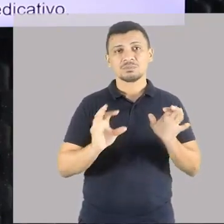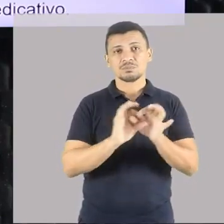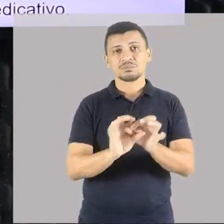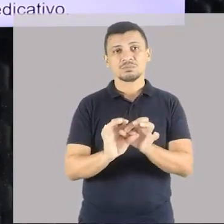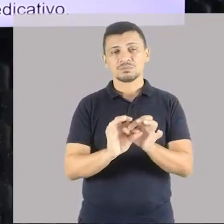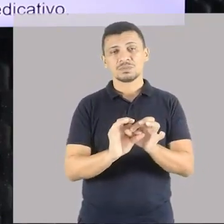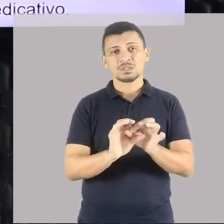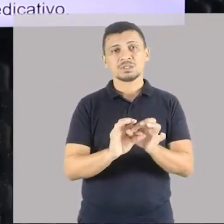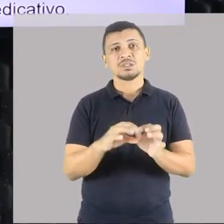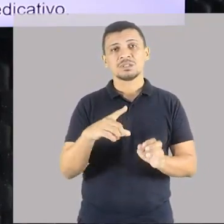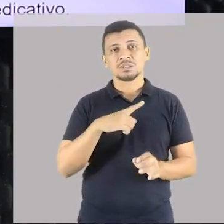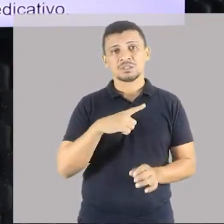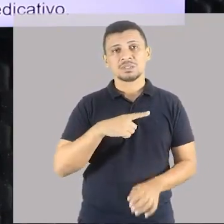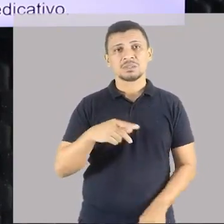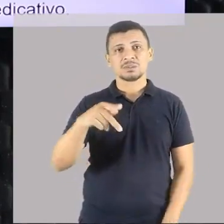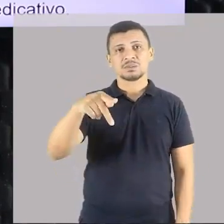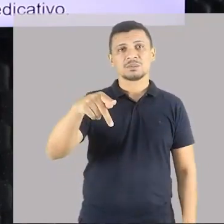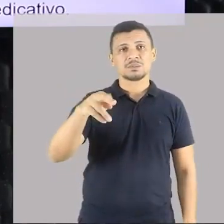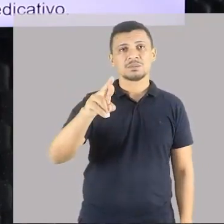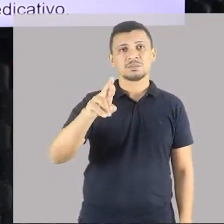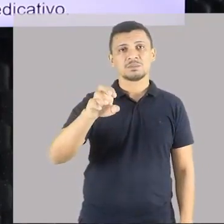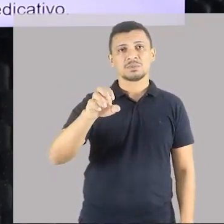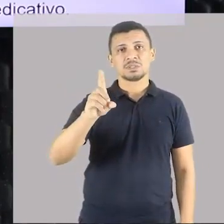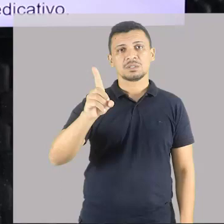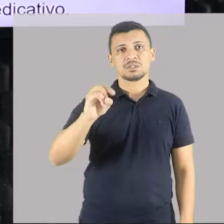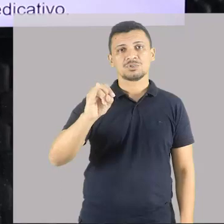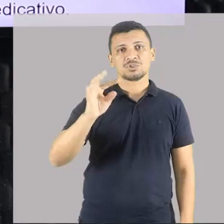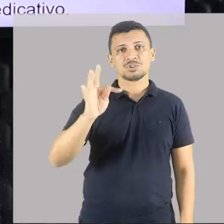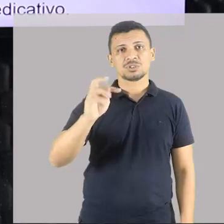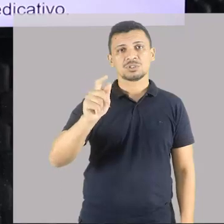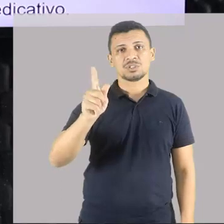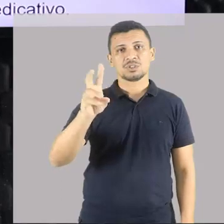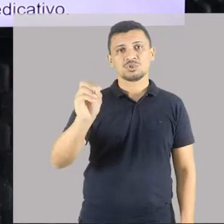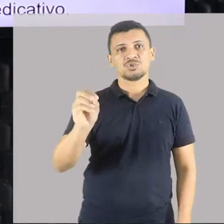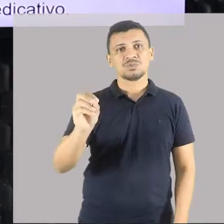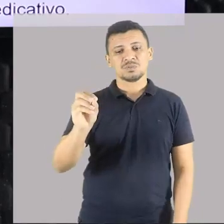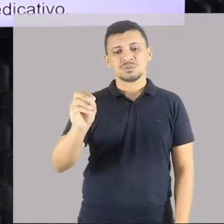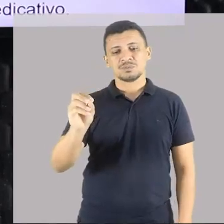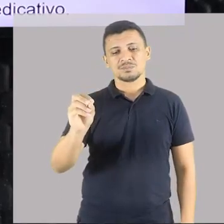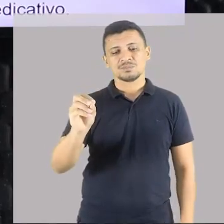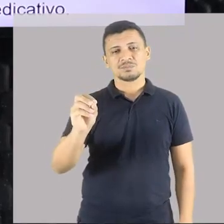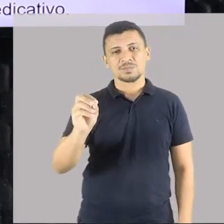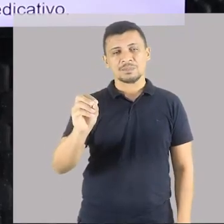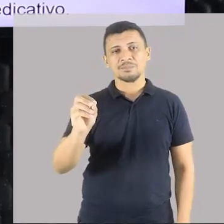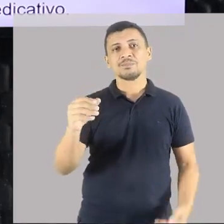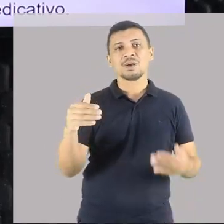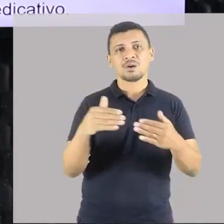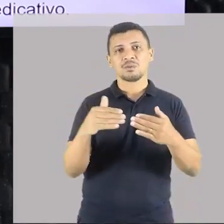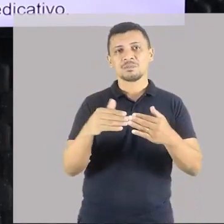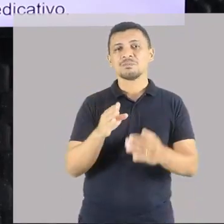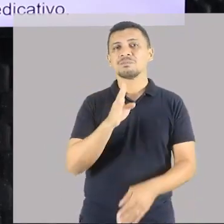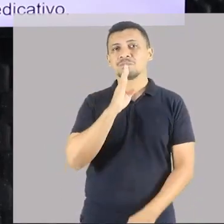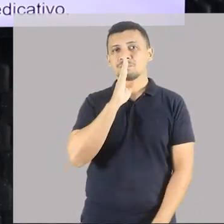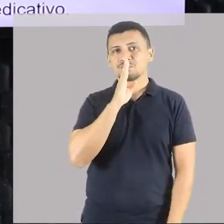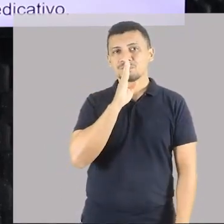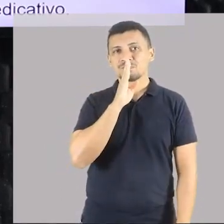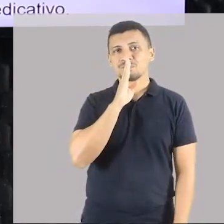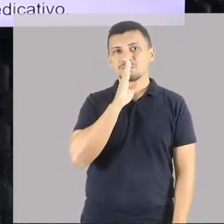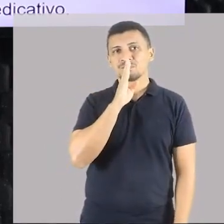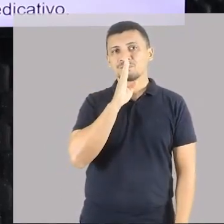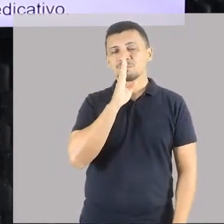eu tenho a presença do predicativo. Não existe verbo de ligação sem predicativo. Então, esse calado, que indica o estado